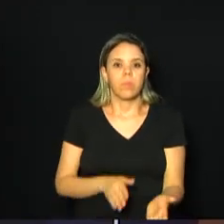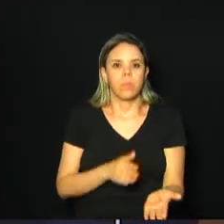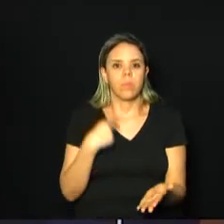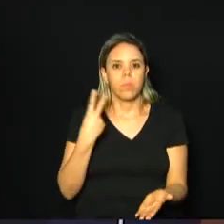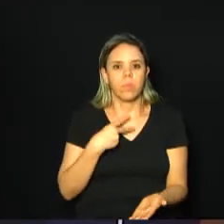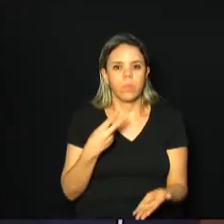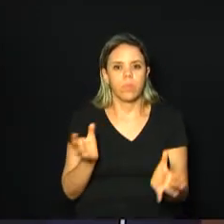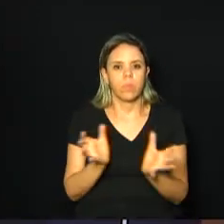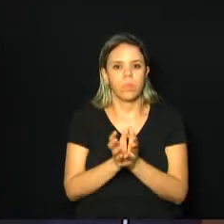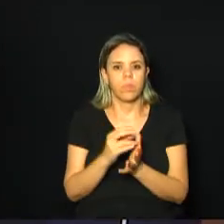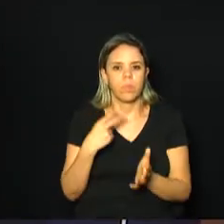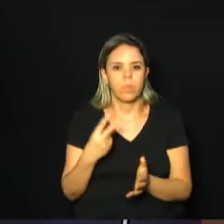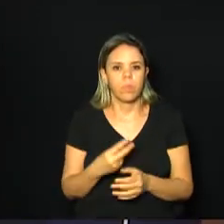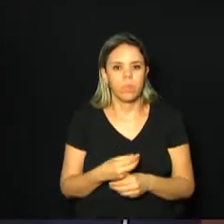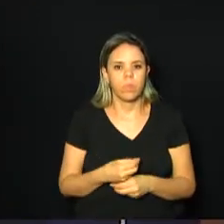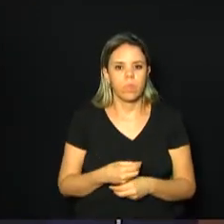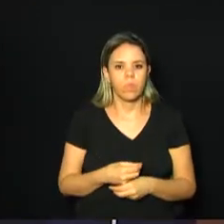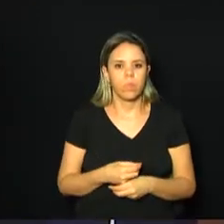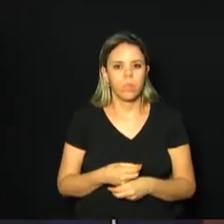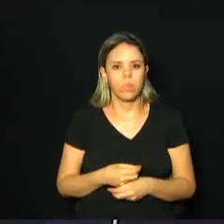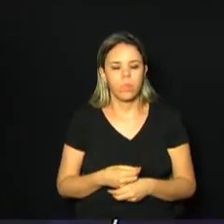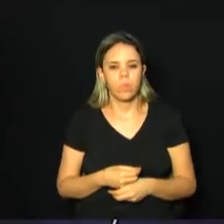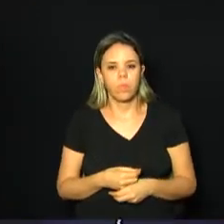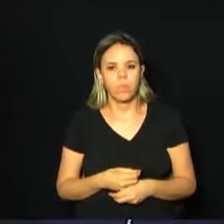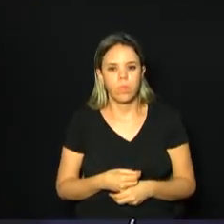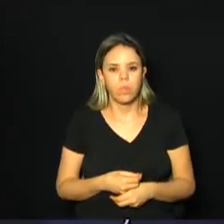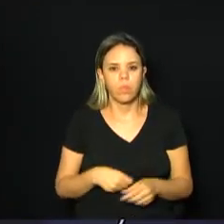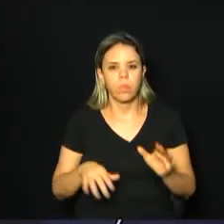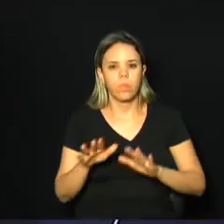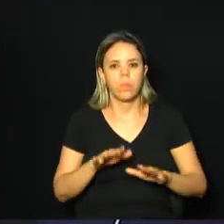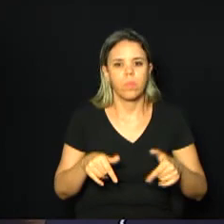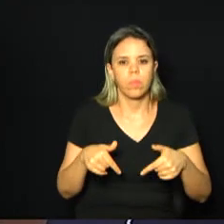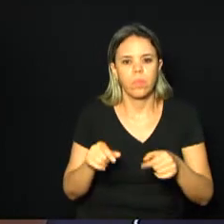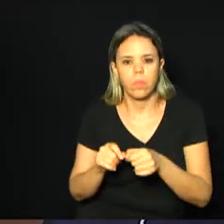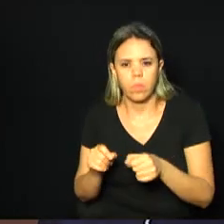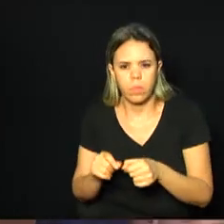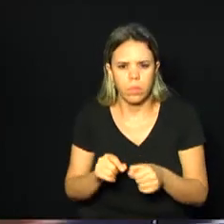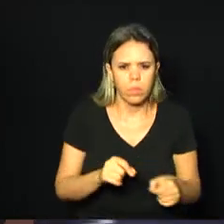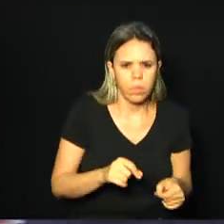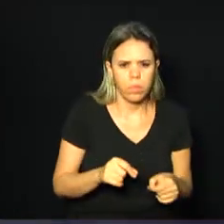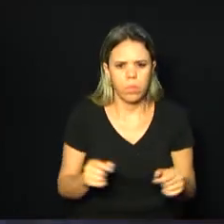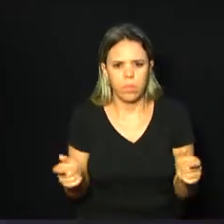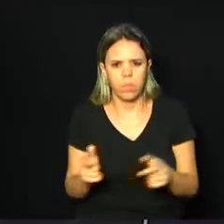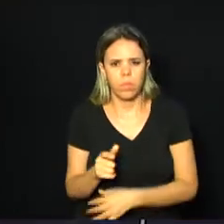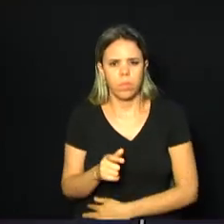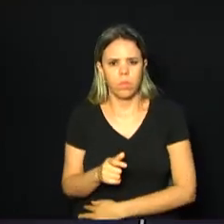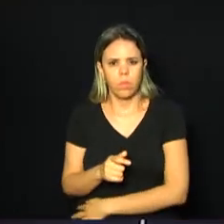essa comissão, da gente tomar medidas e ações para que menos